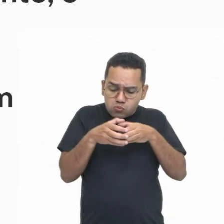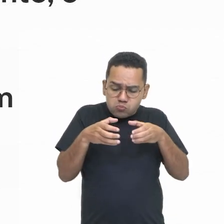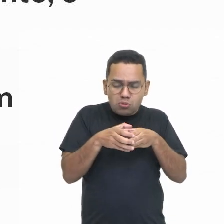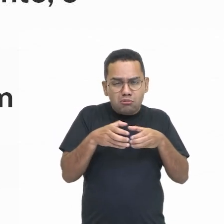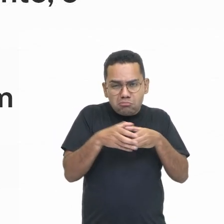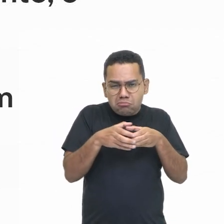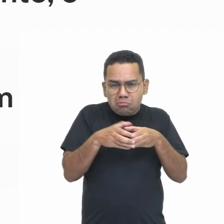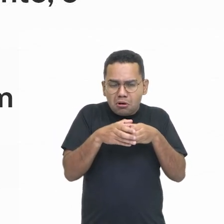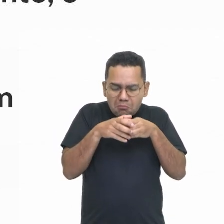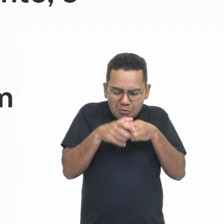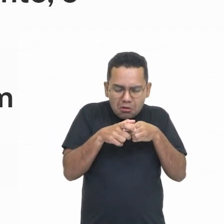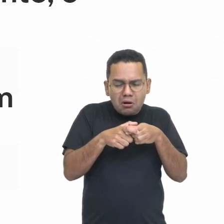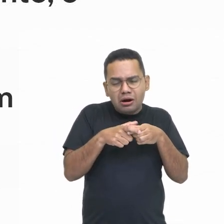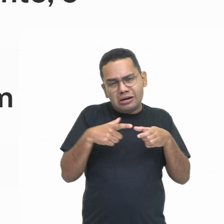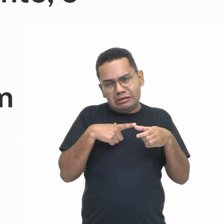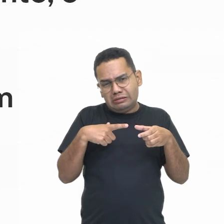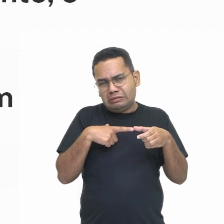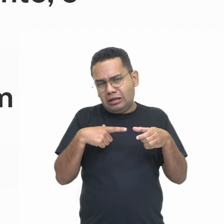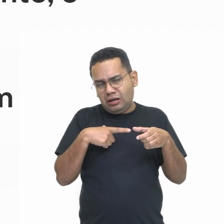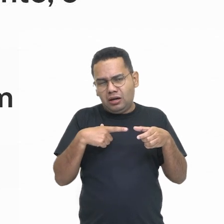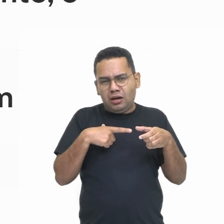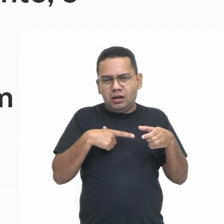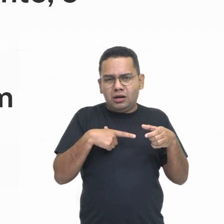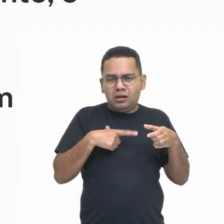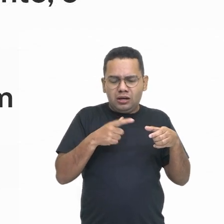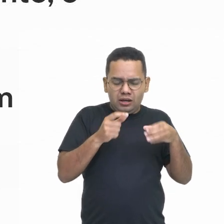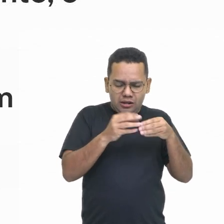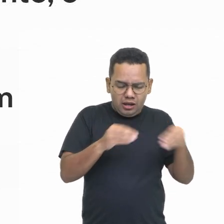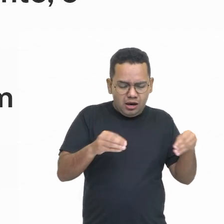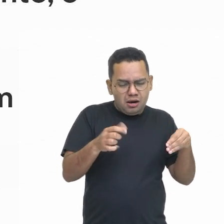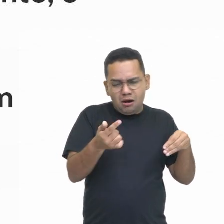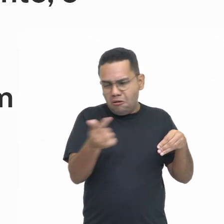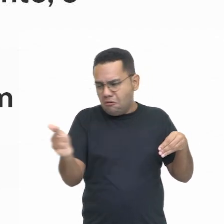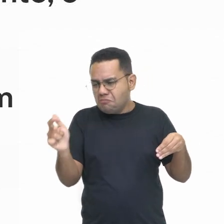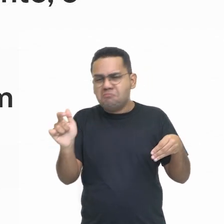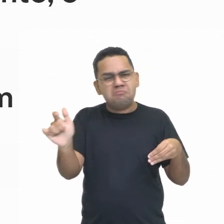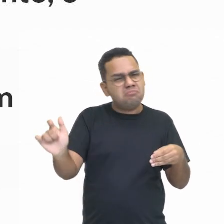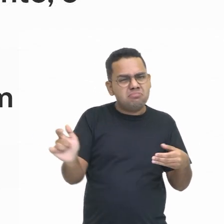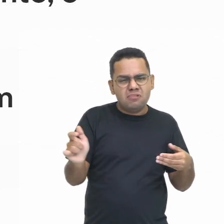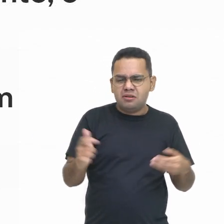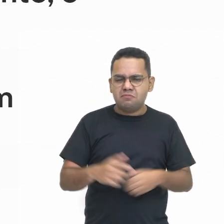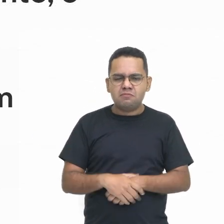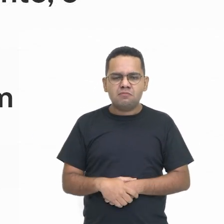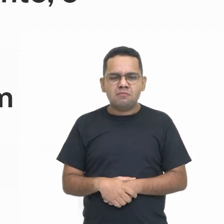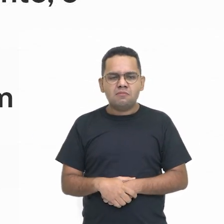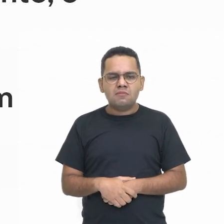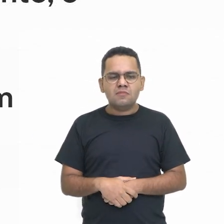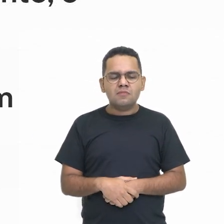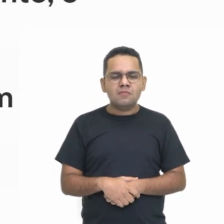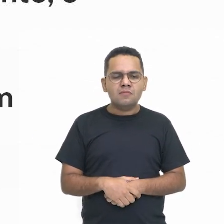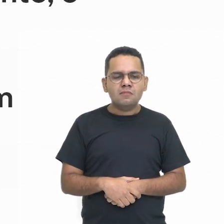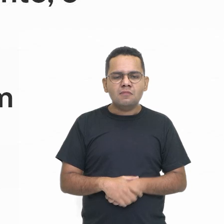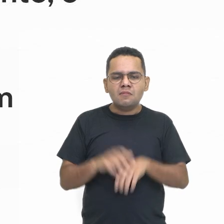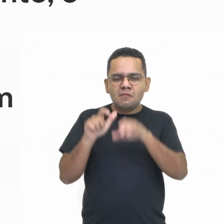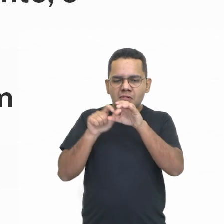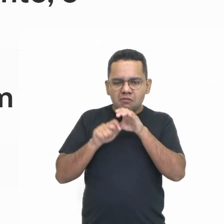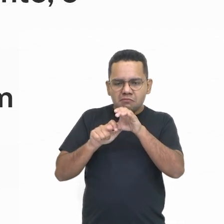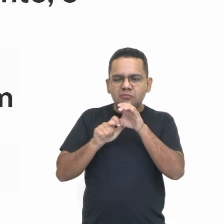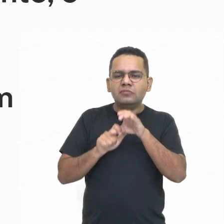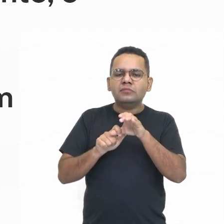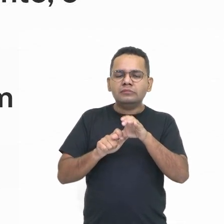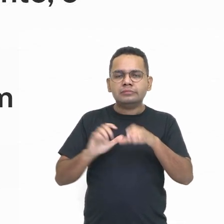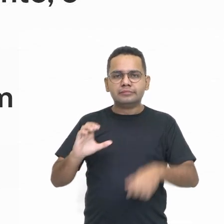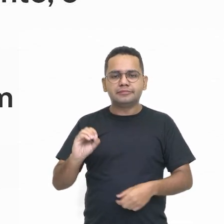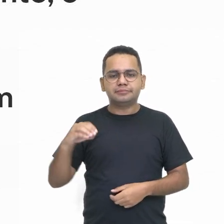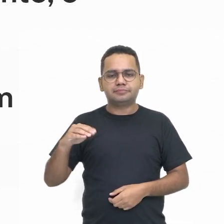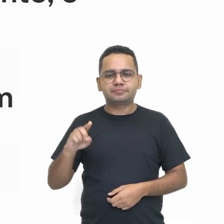partir do quê? Das oligarquias, né? Dependência das commodities e a necessidade de